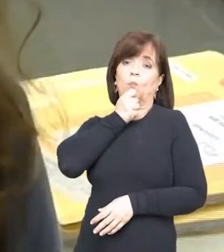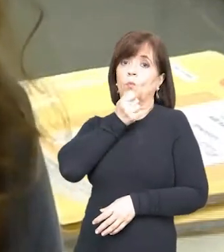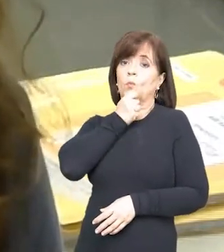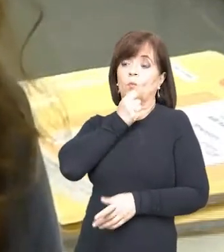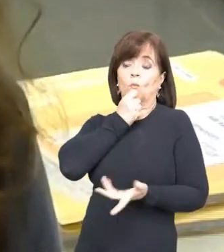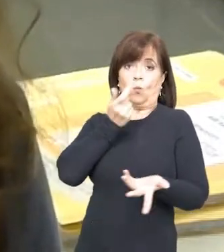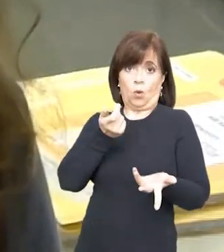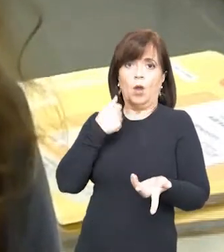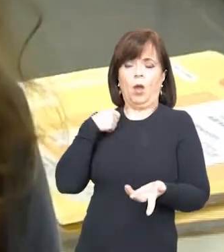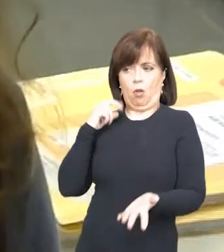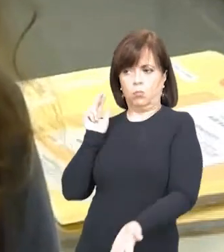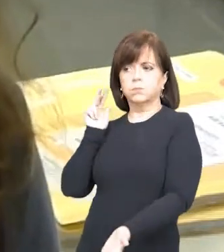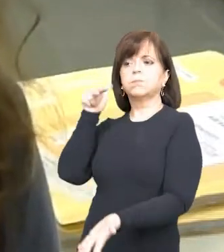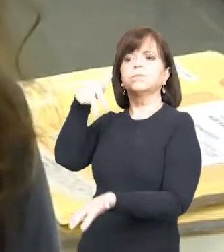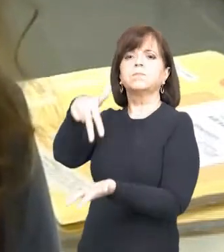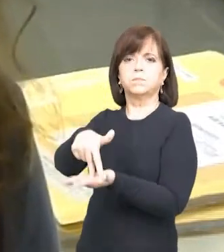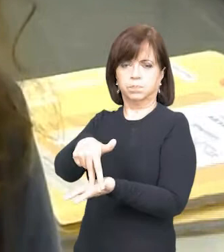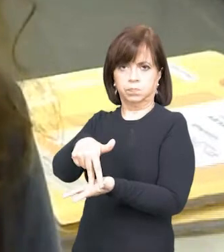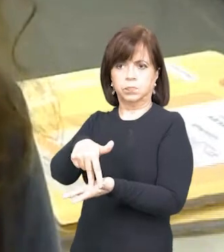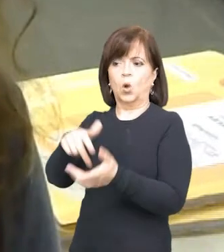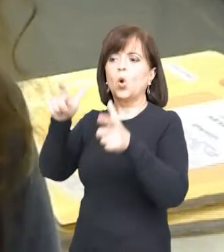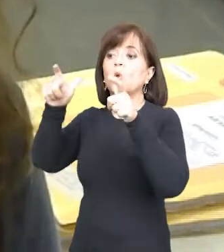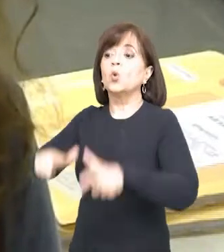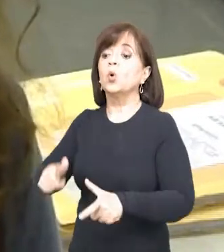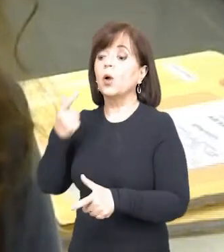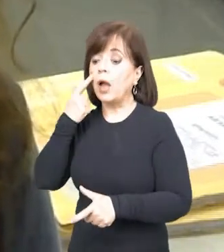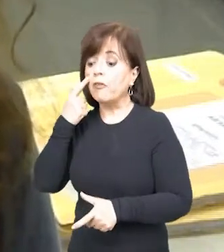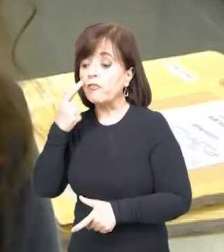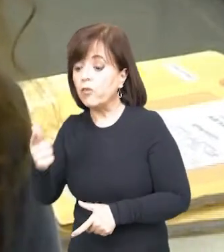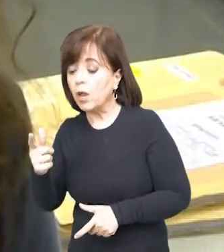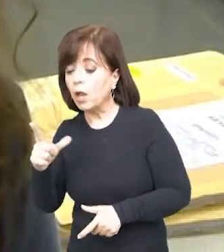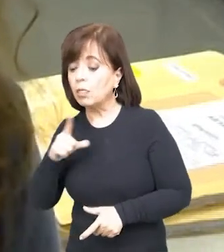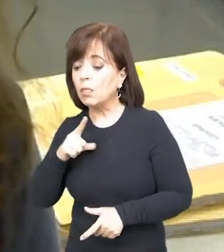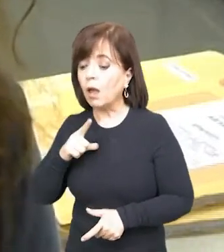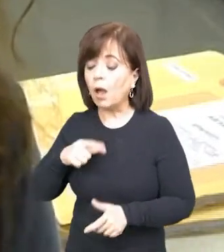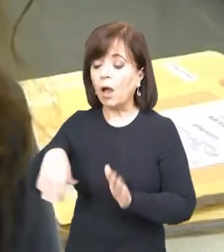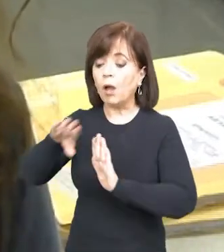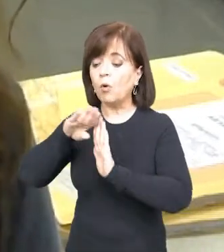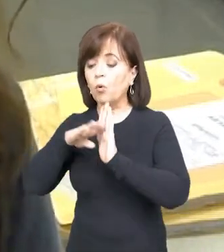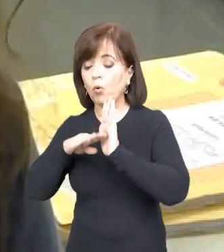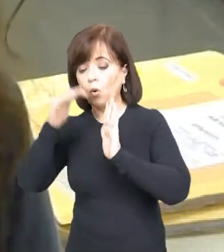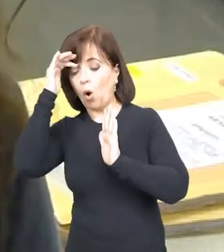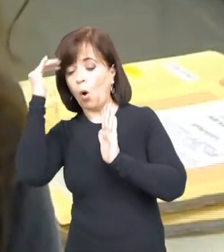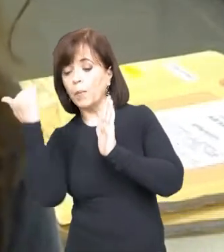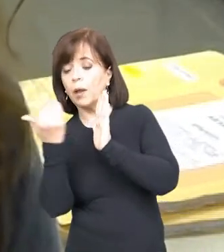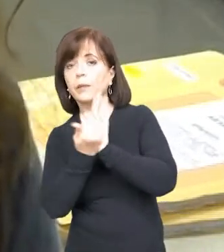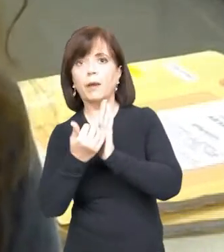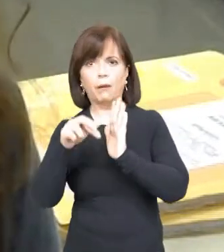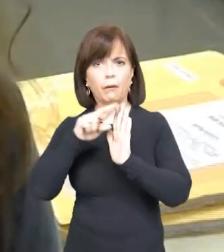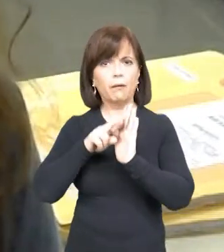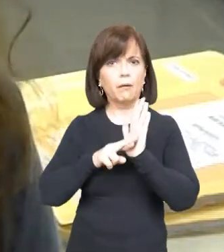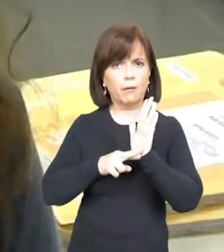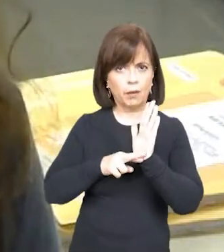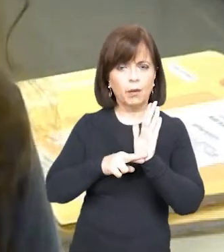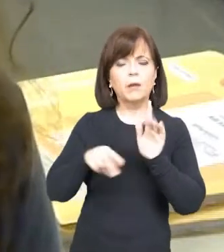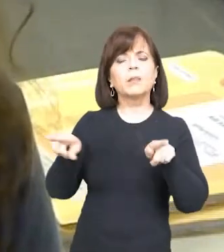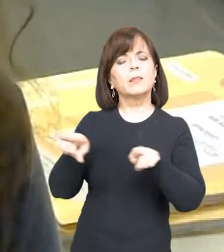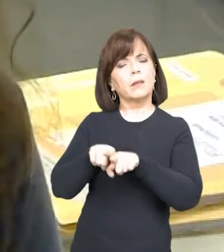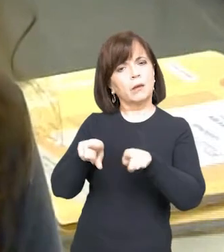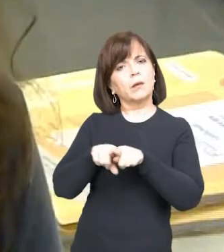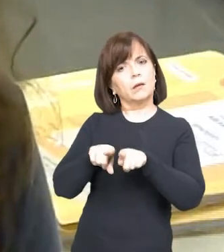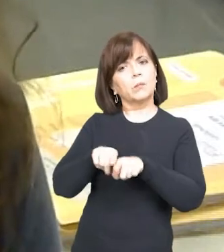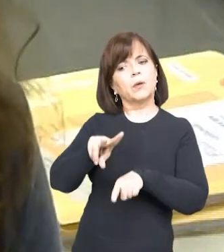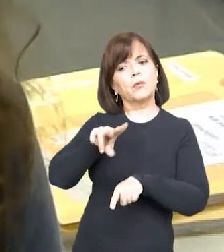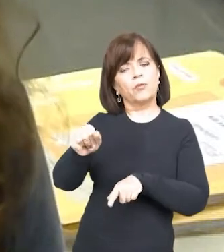loco, nós iremos aos postos de saúde para verificar se ela está sendo aplicada, assim como contaremos com